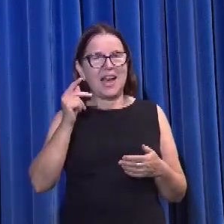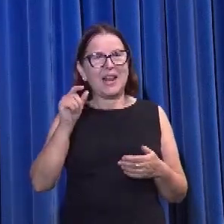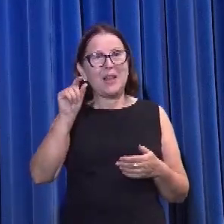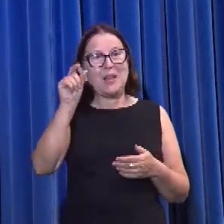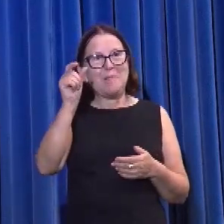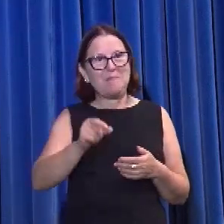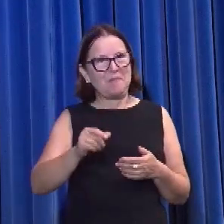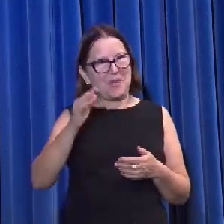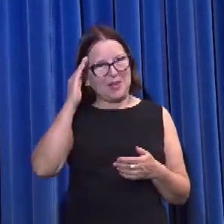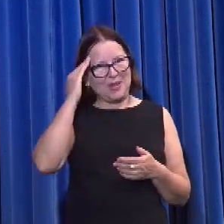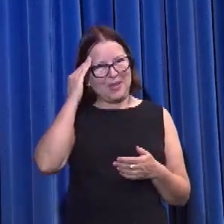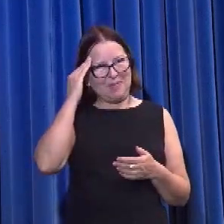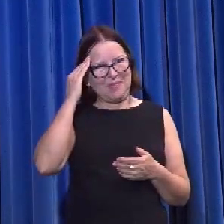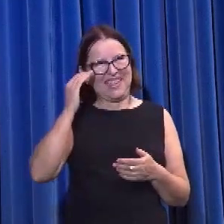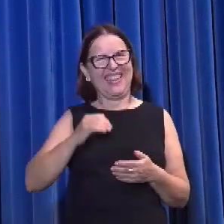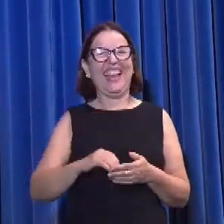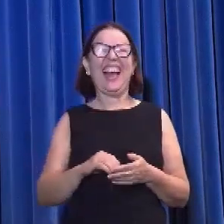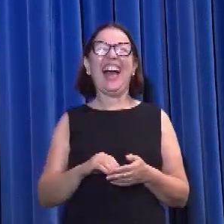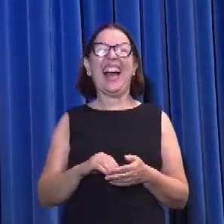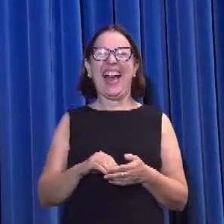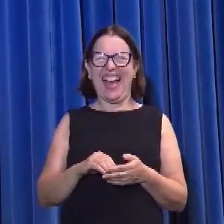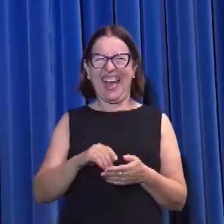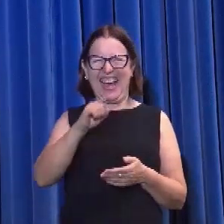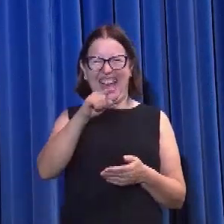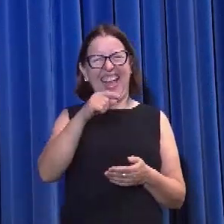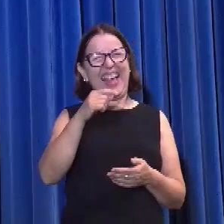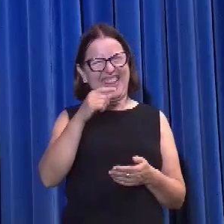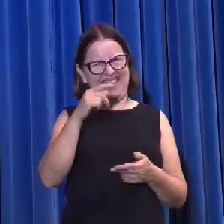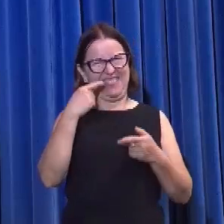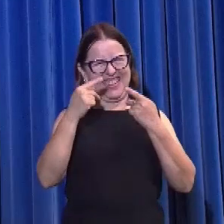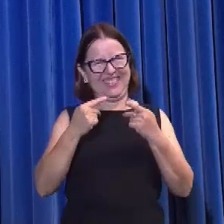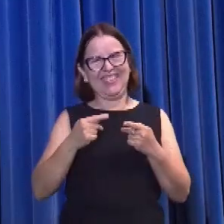Vai receber uma bala.